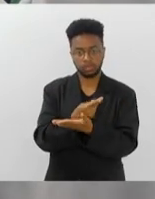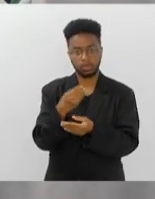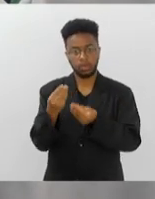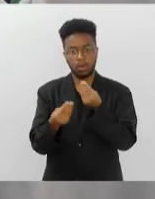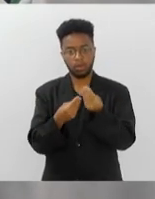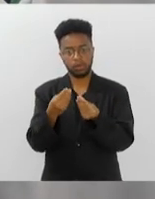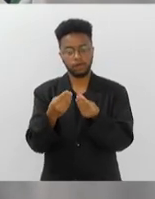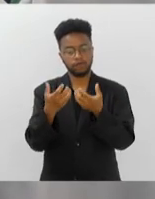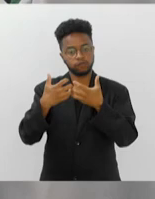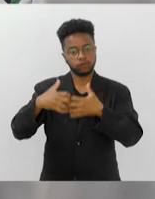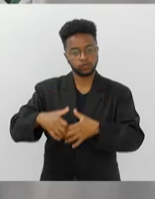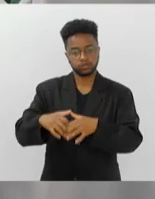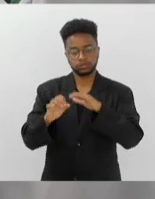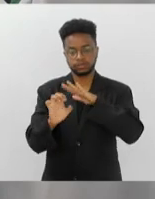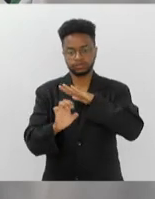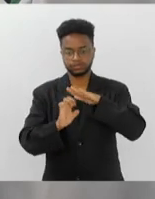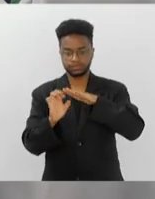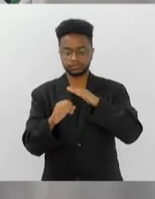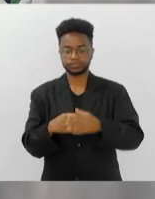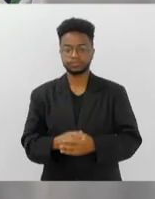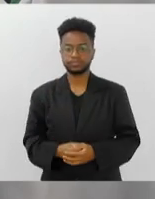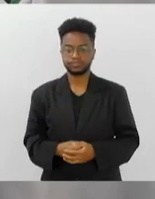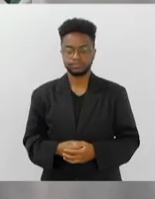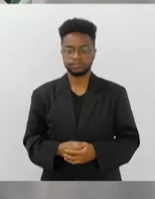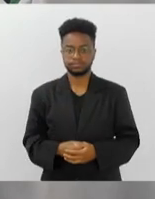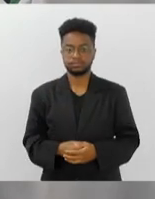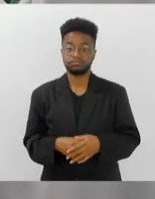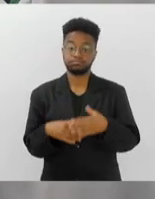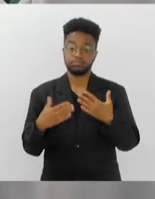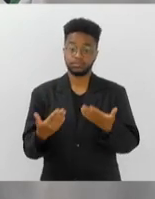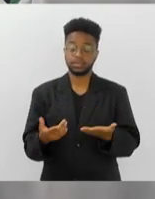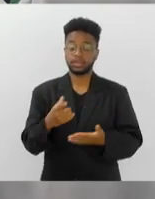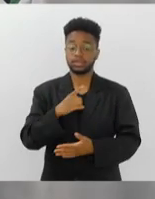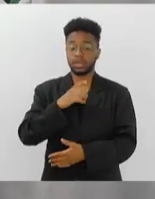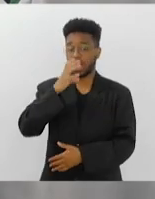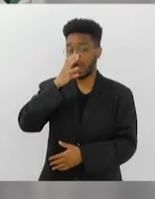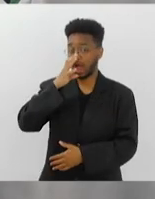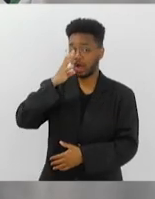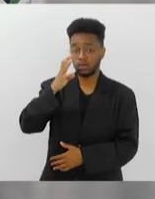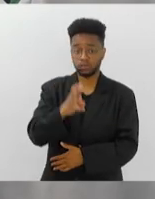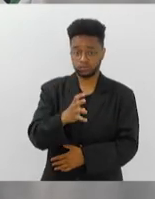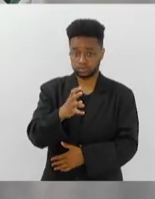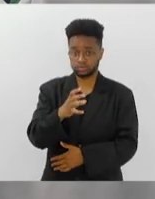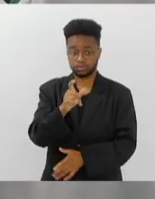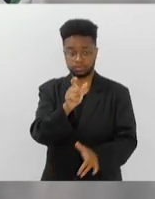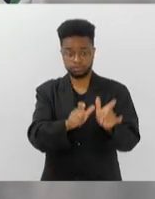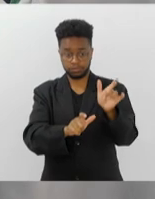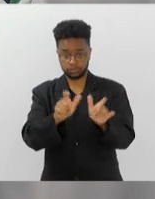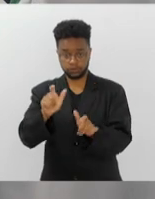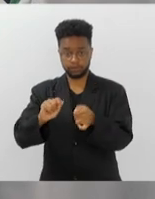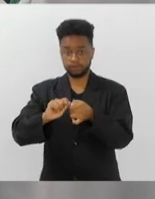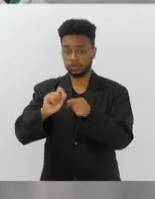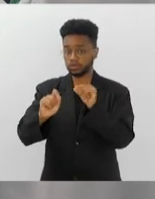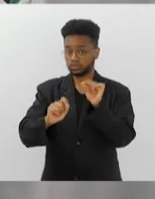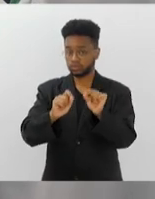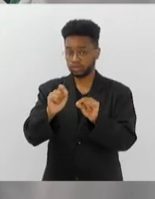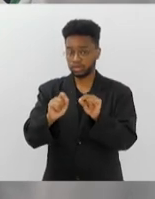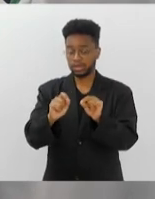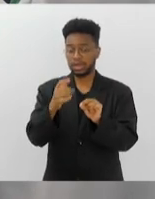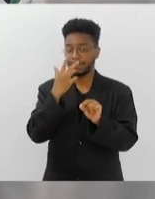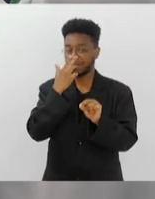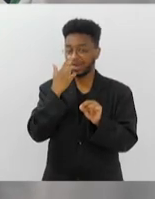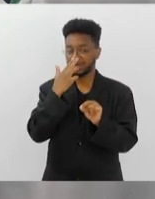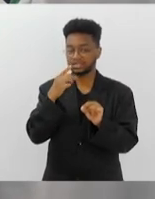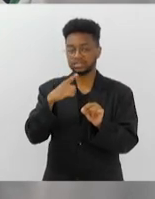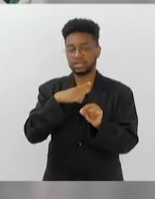empresas. E aí a acusação que fazem é de que está tendo seletividade